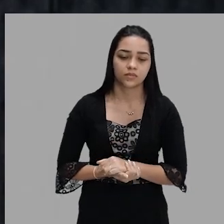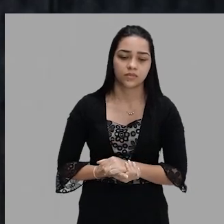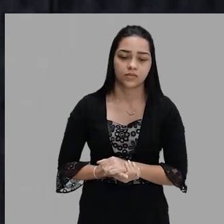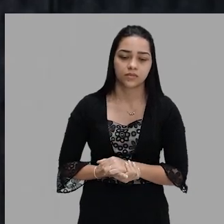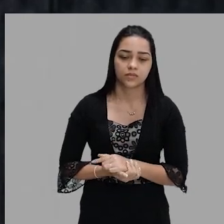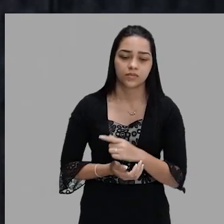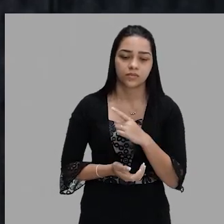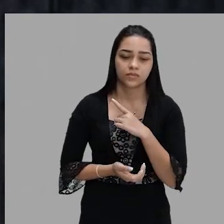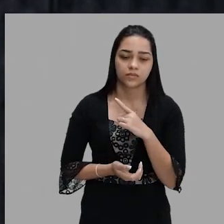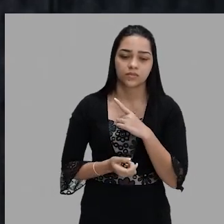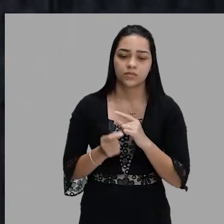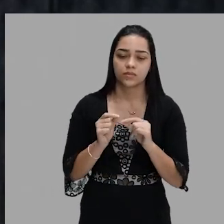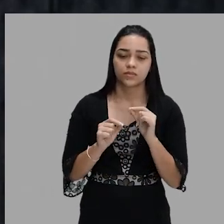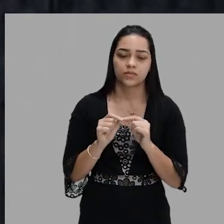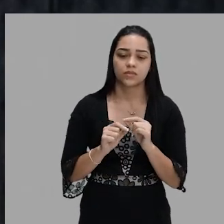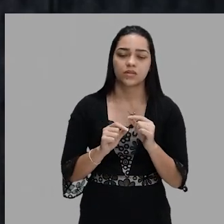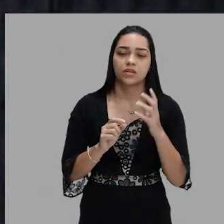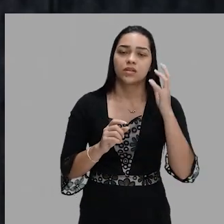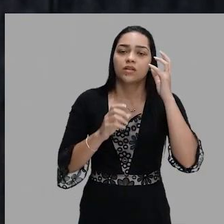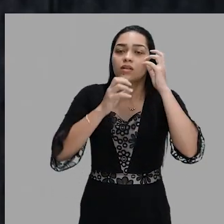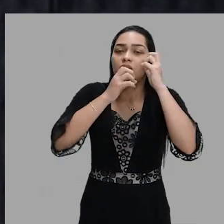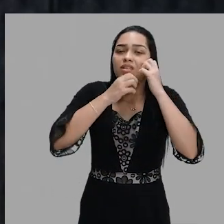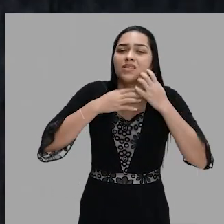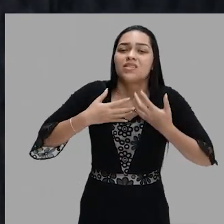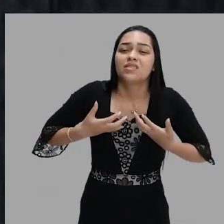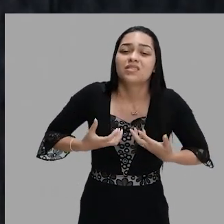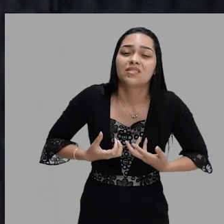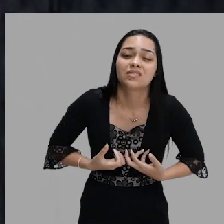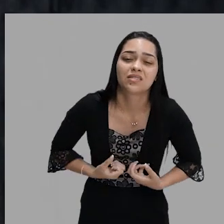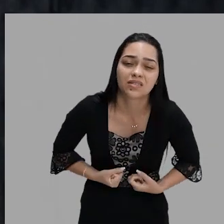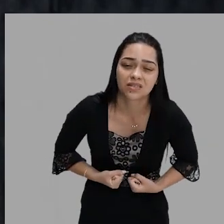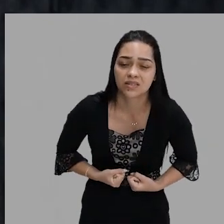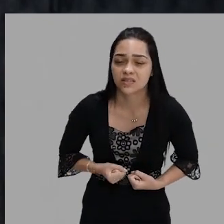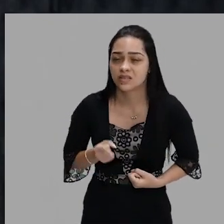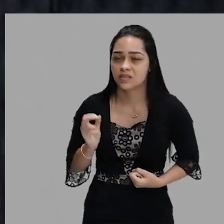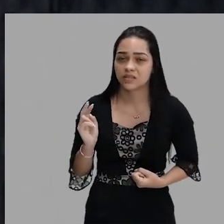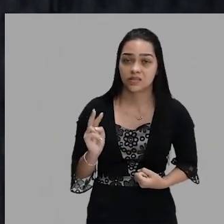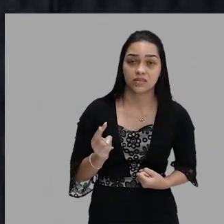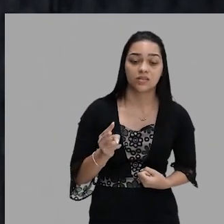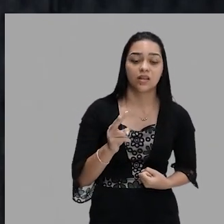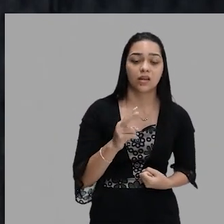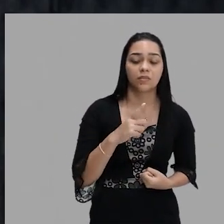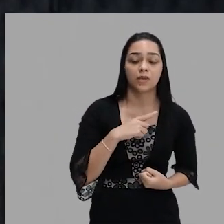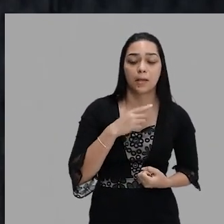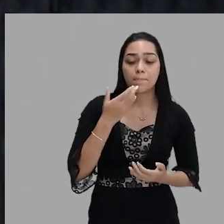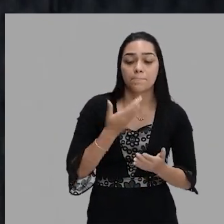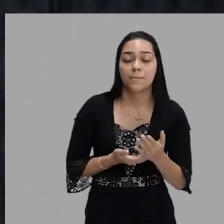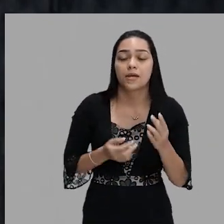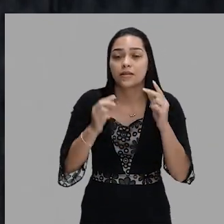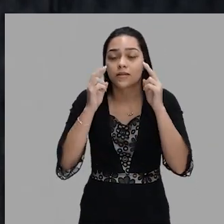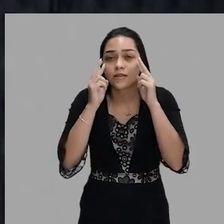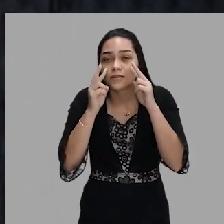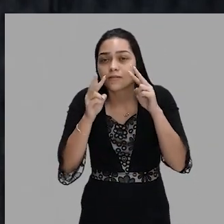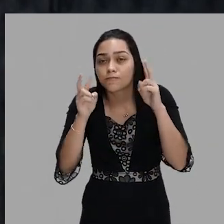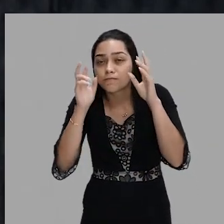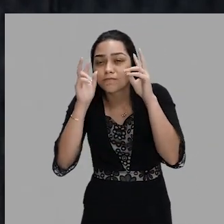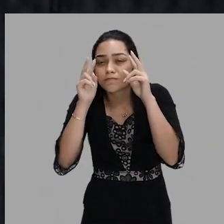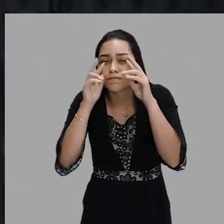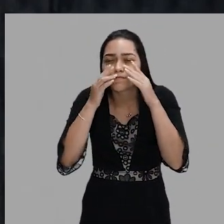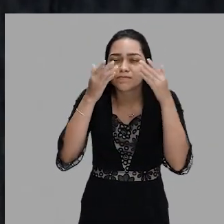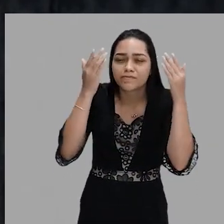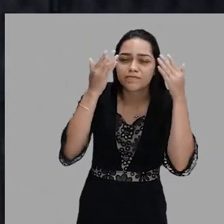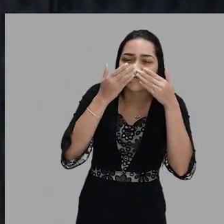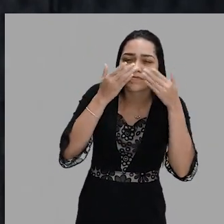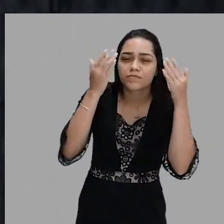ter fadiga desproporcional à atividade realizada, né? Perda da visão,